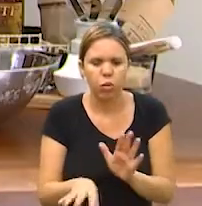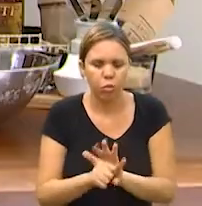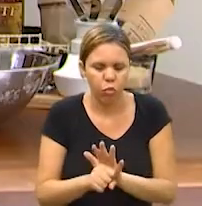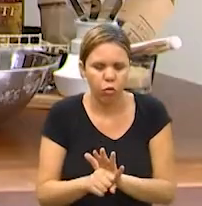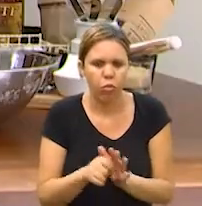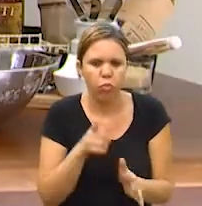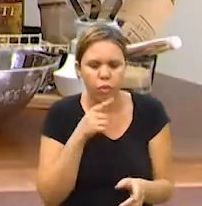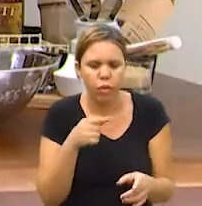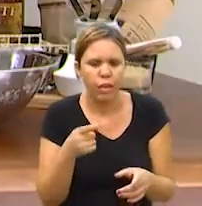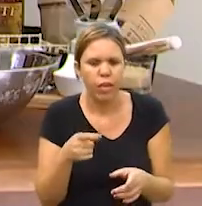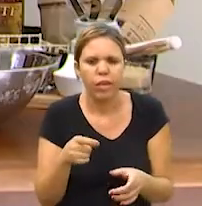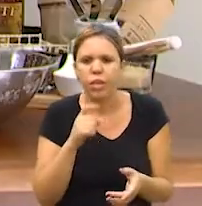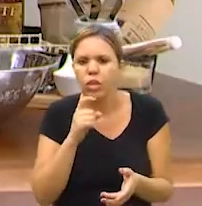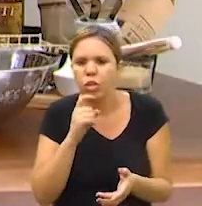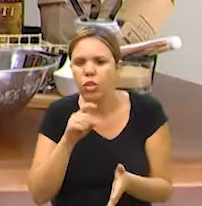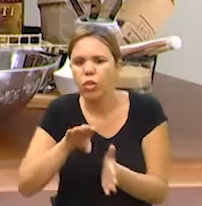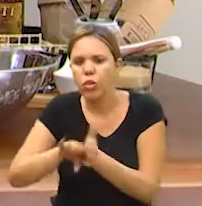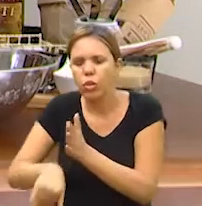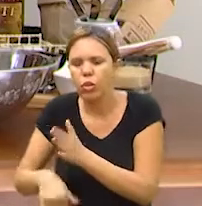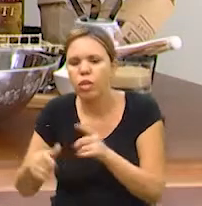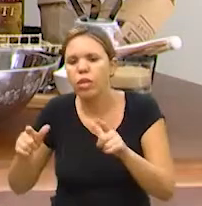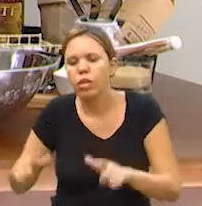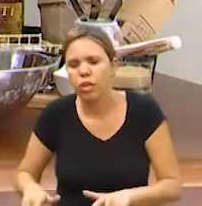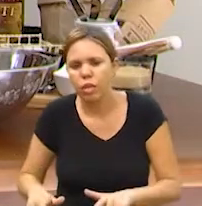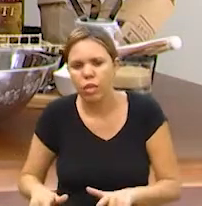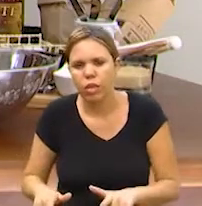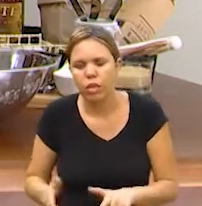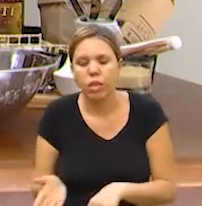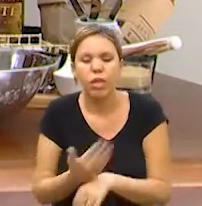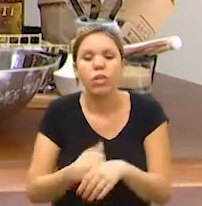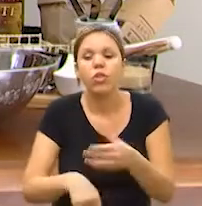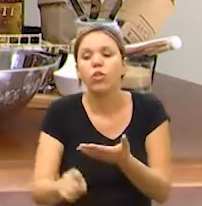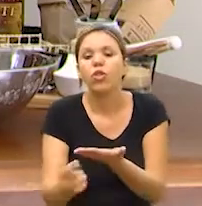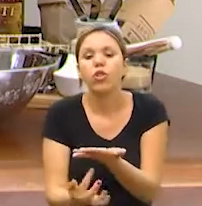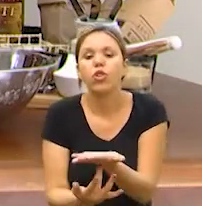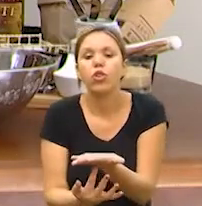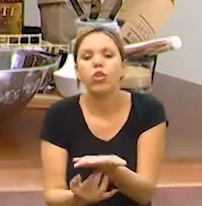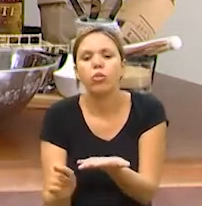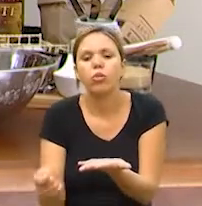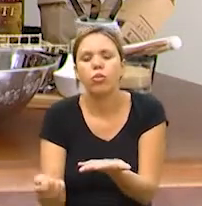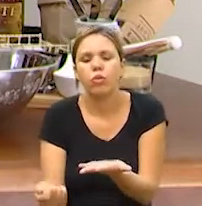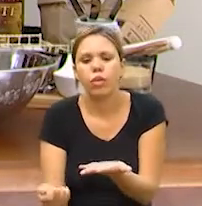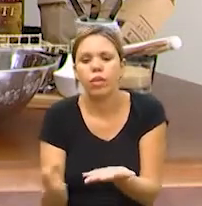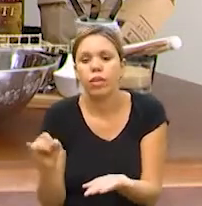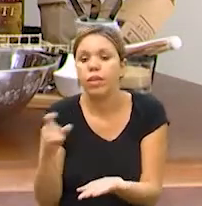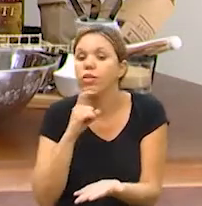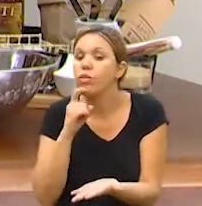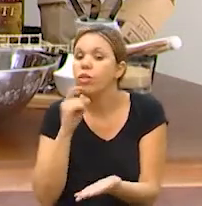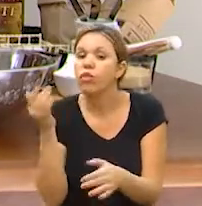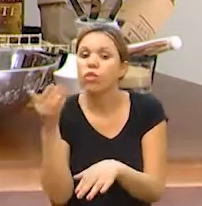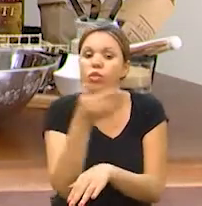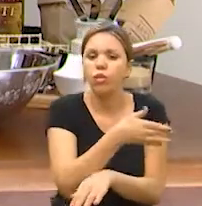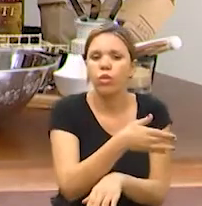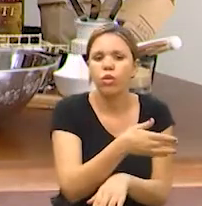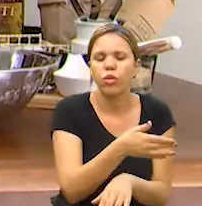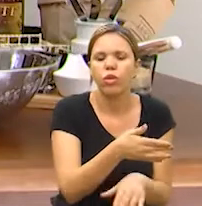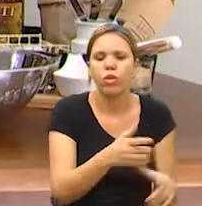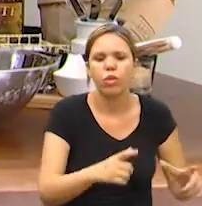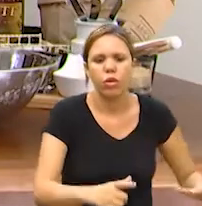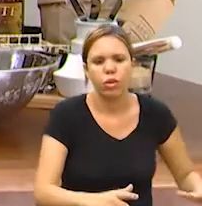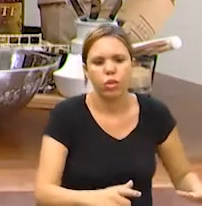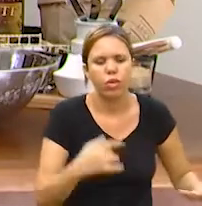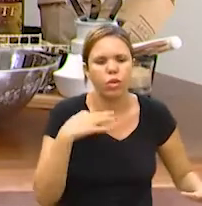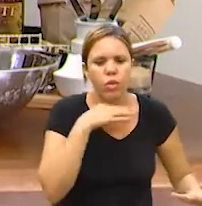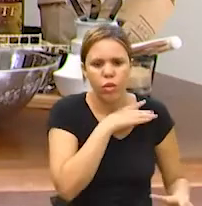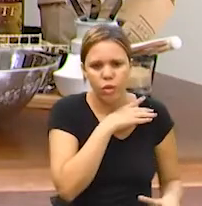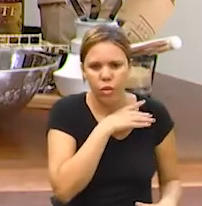descongelar? Não. Resfriar na temperatura ambiente antes de colocar no forno? Se ela estiver na geladeira, ela vai direto da geladeira para panela quente e